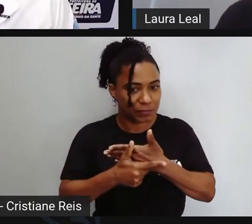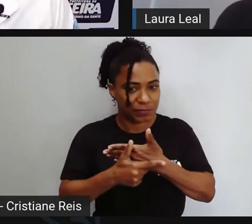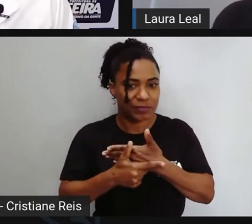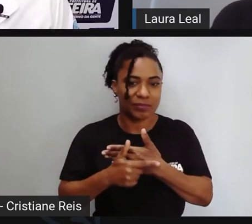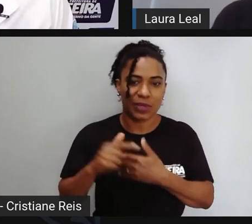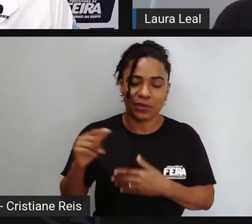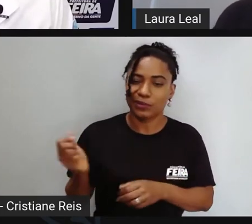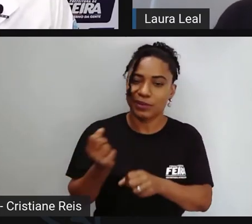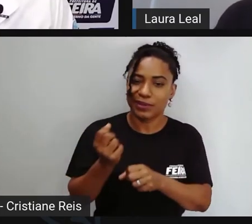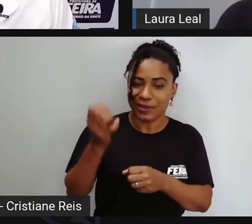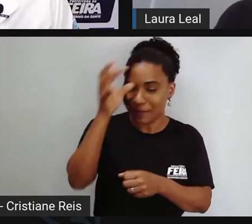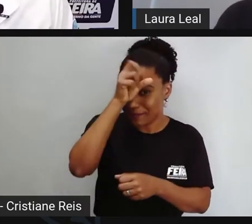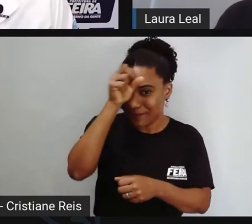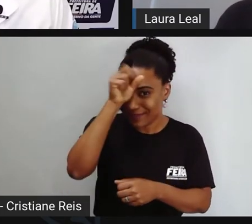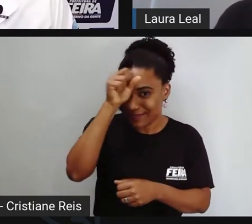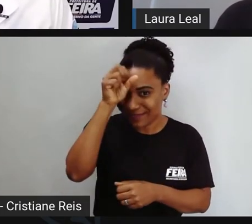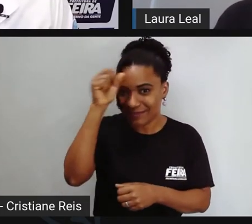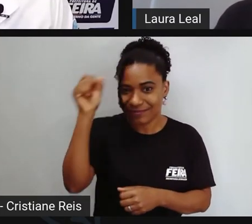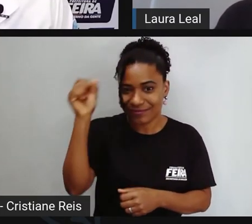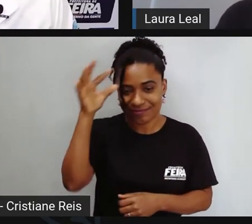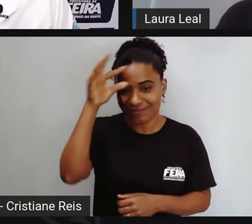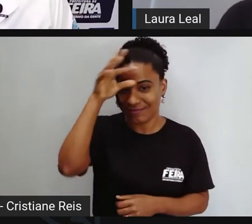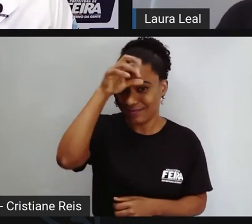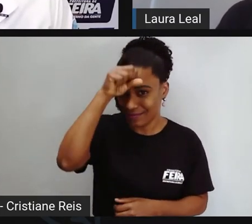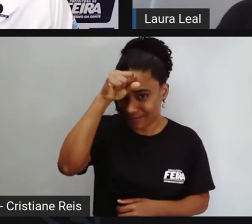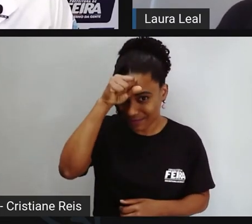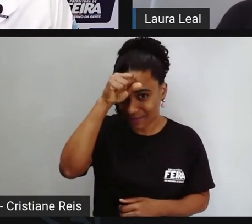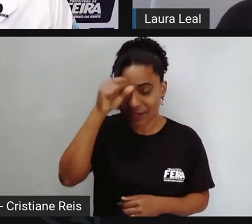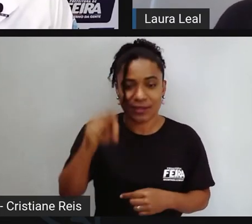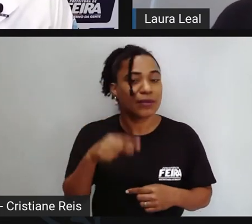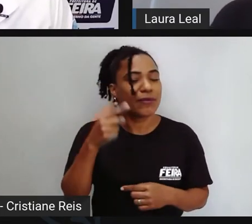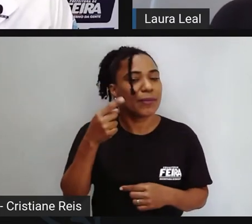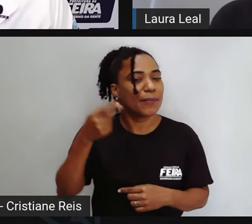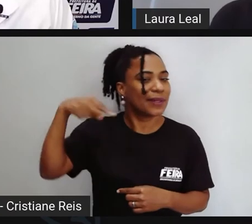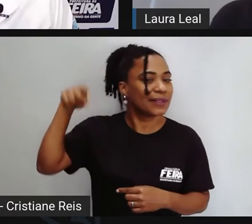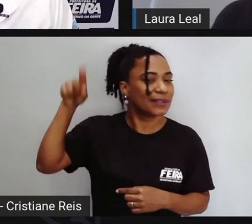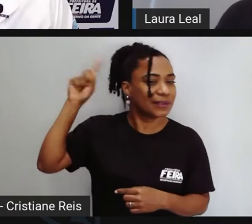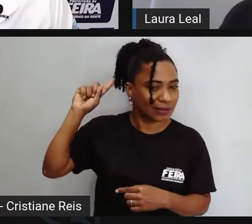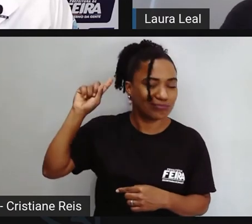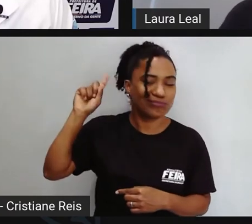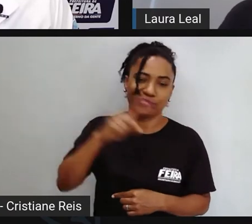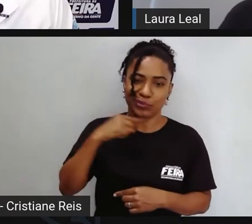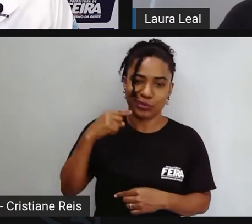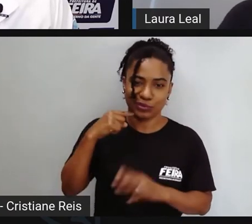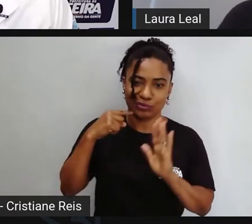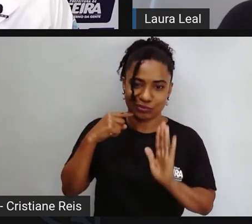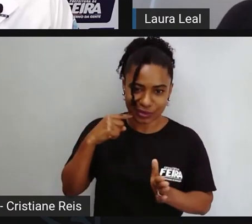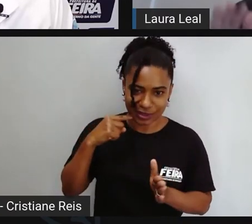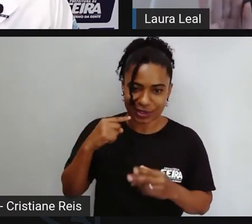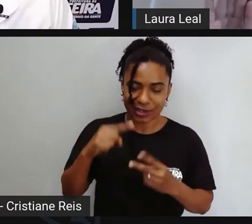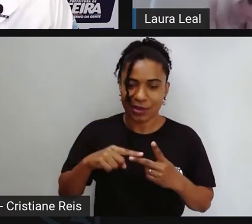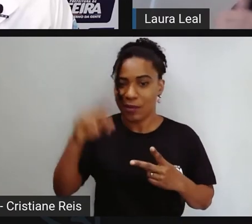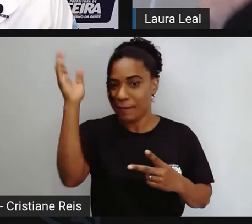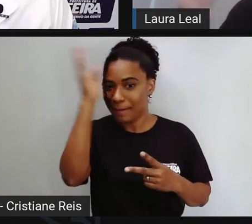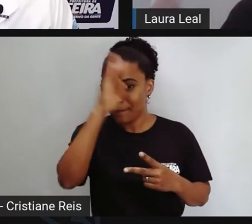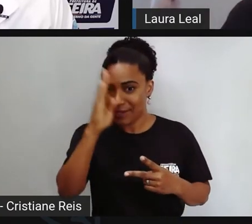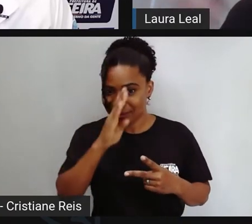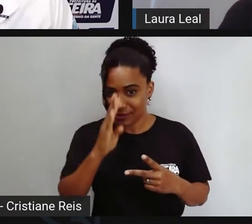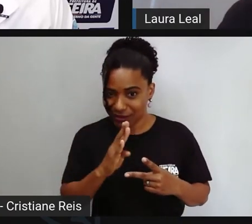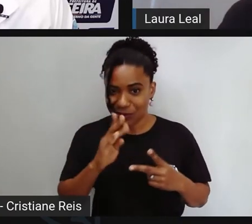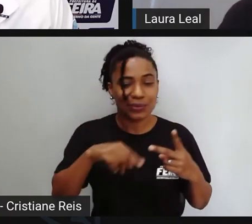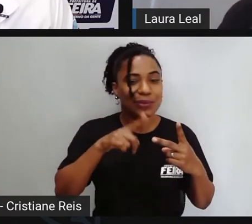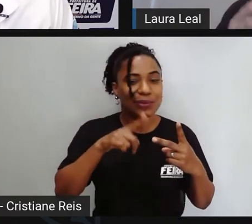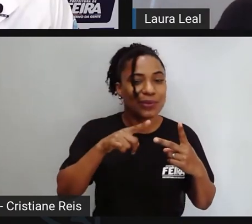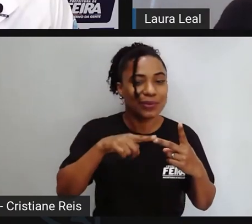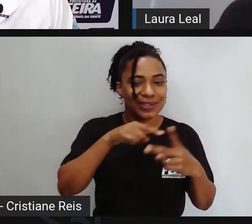gente tem hoje, mas que não estão mais vivas, para vocês conhecerem o legado dessas mulheres, uma fora do país e uma brasileira. E selecionei